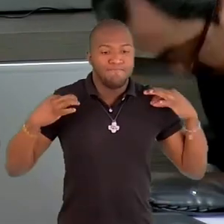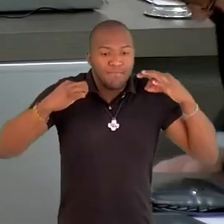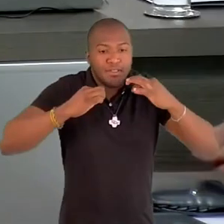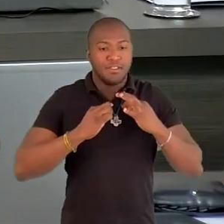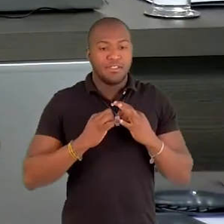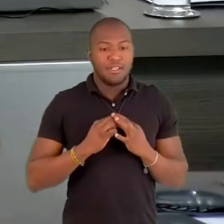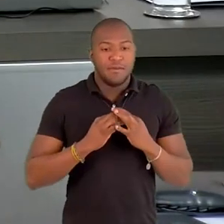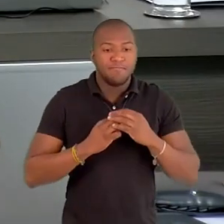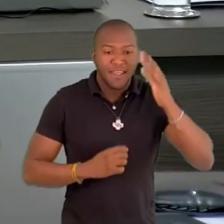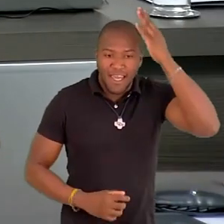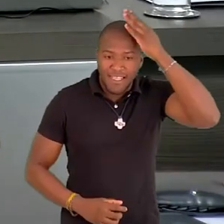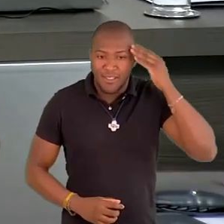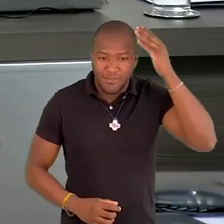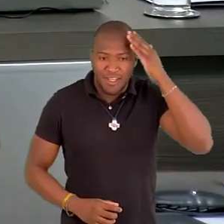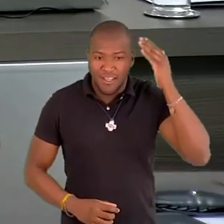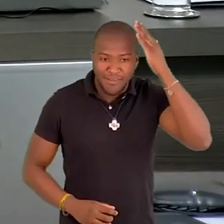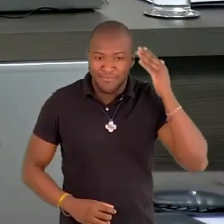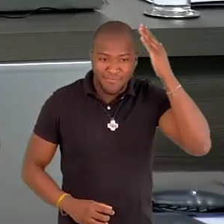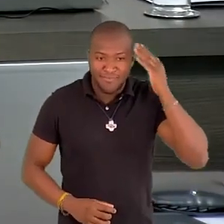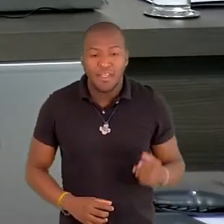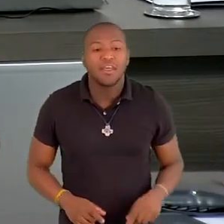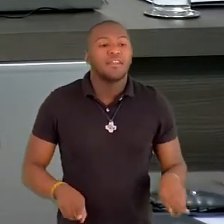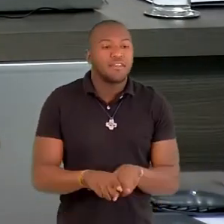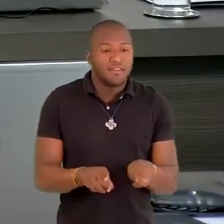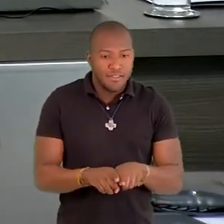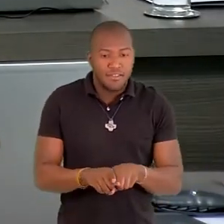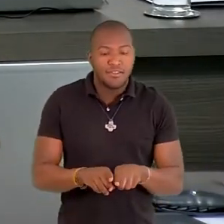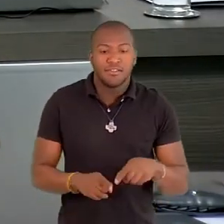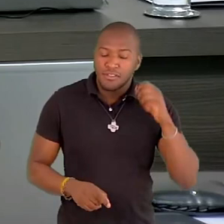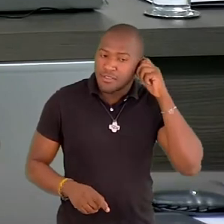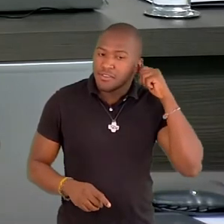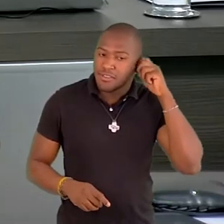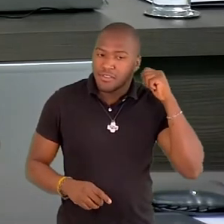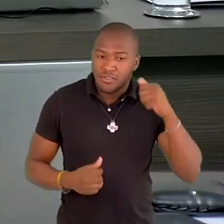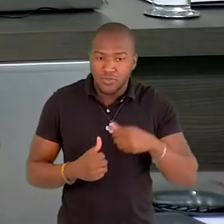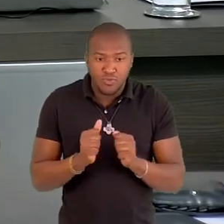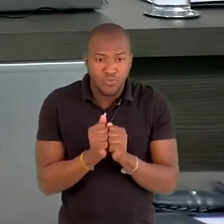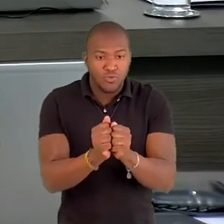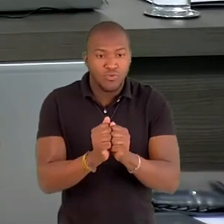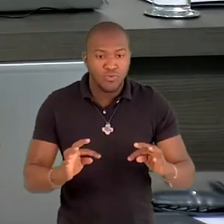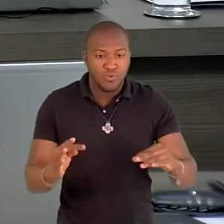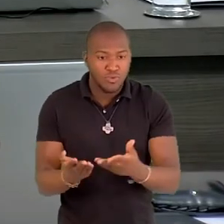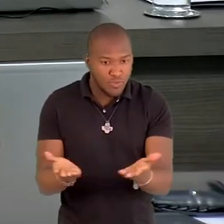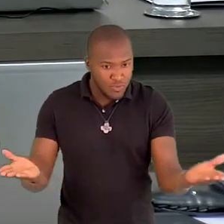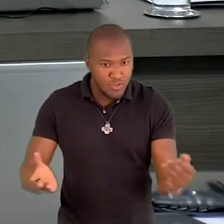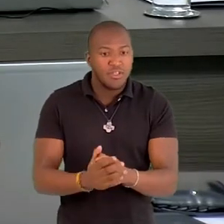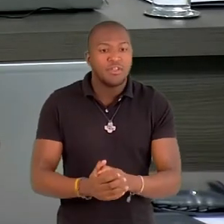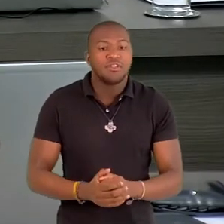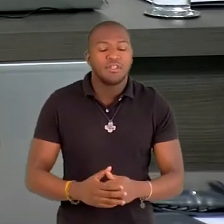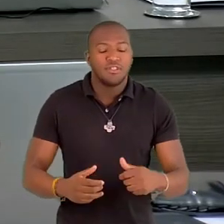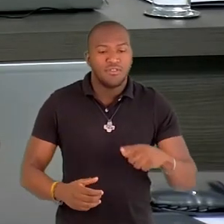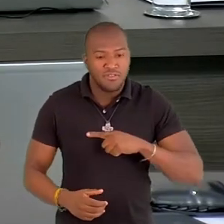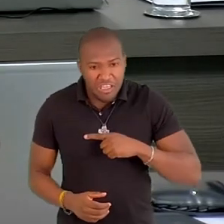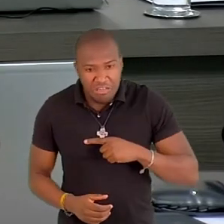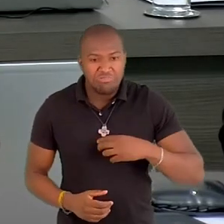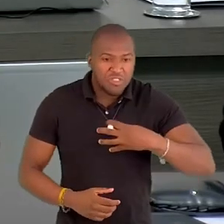me solidarizo com a ministra, me solidarizo com a corte, me solidarizo com as advogadas brasileiras que tiveram, de forma